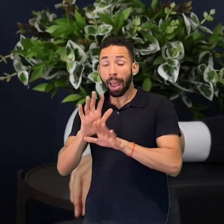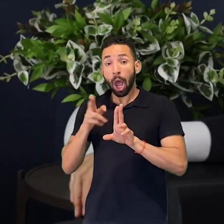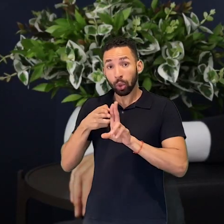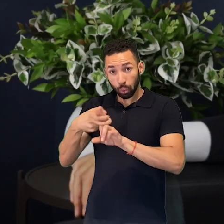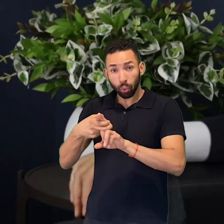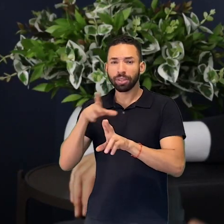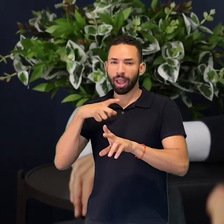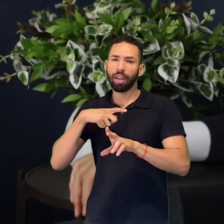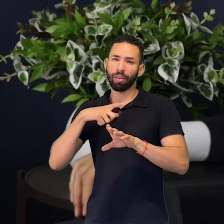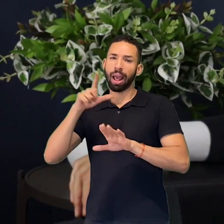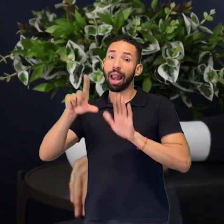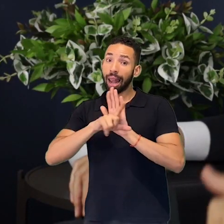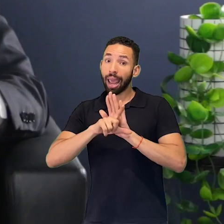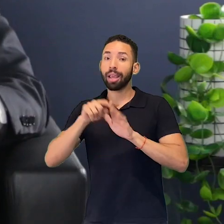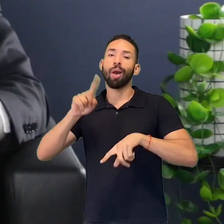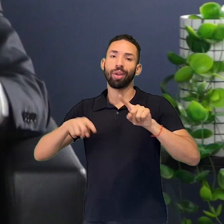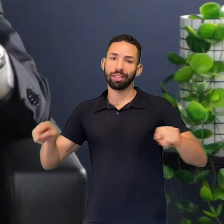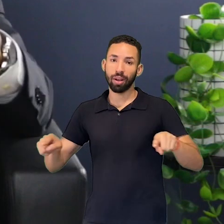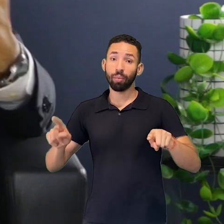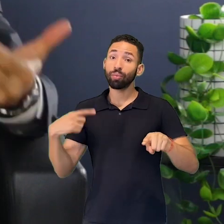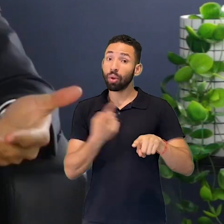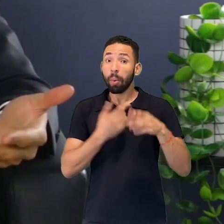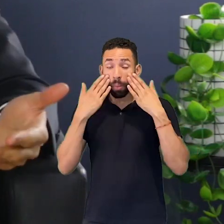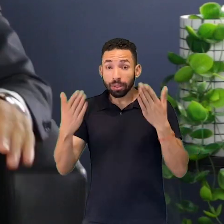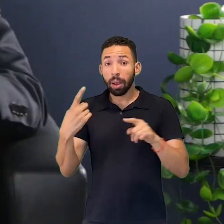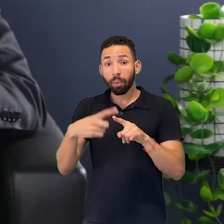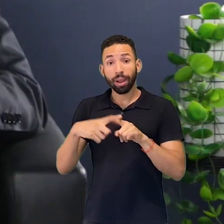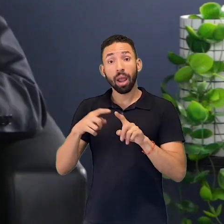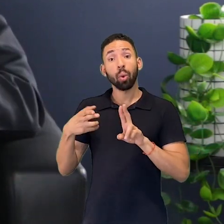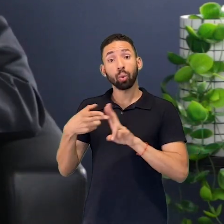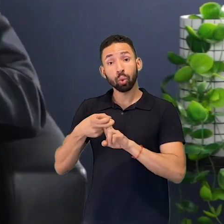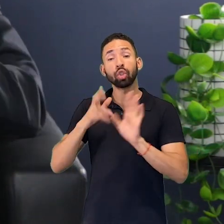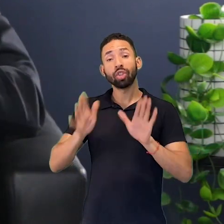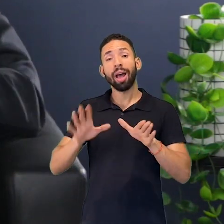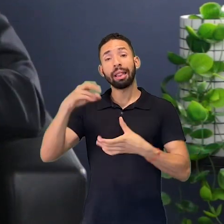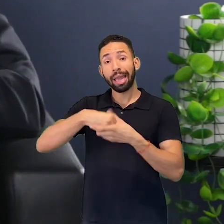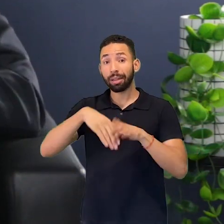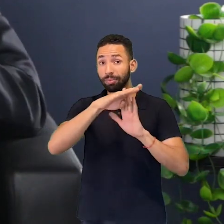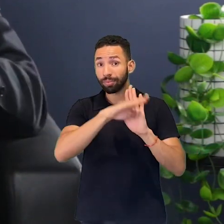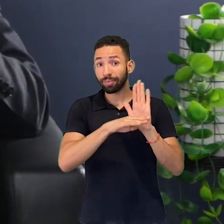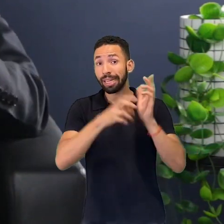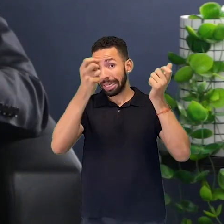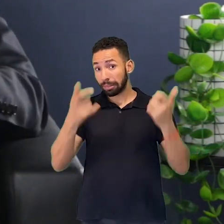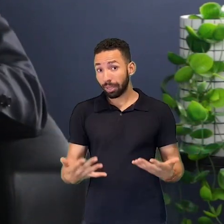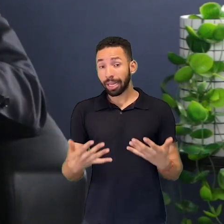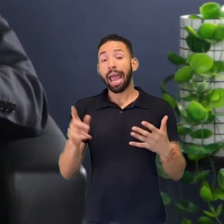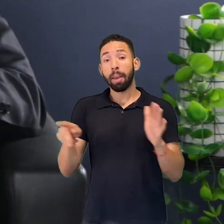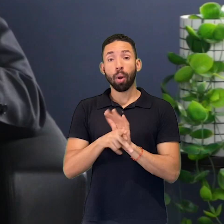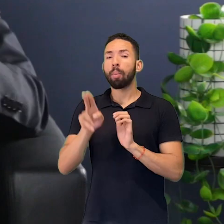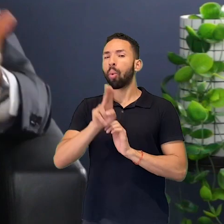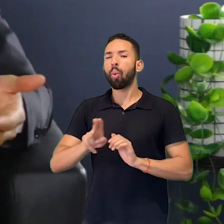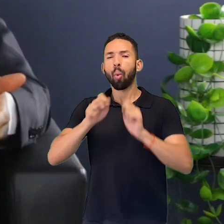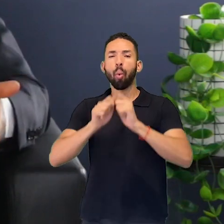SUS, houve uma alteração da lei do SUS para deixar expresso que o SUS já dentro da nossa Constituição, ele já diz que o SUS